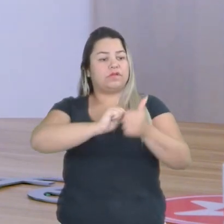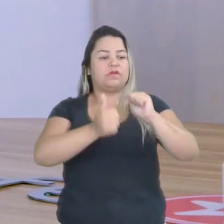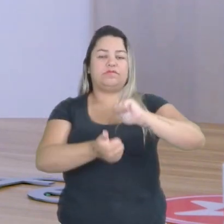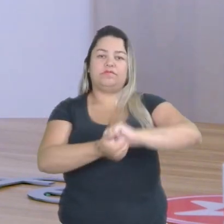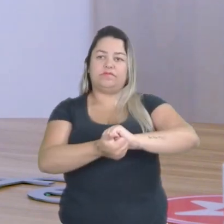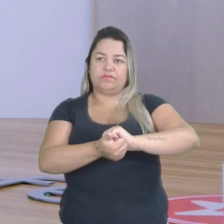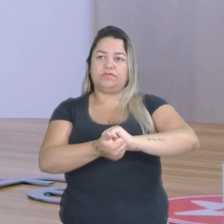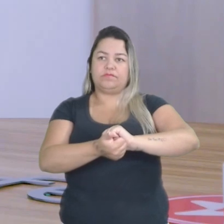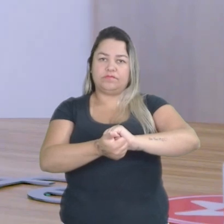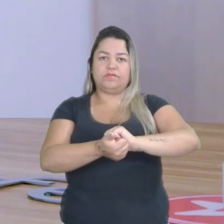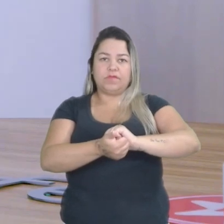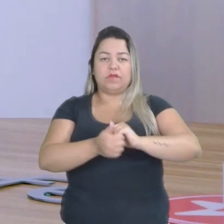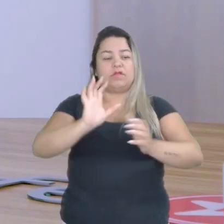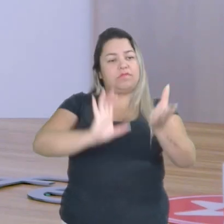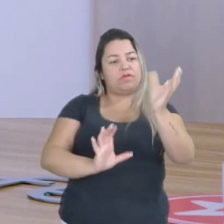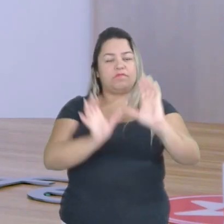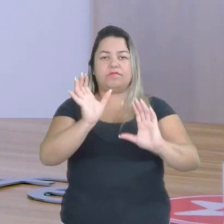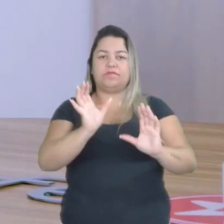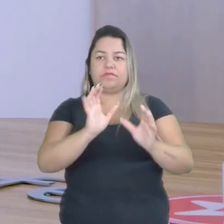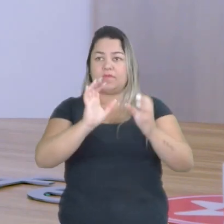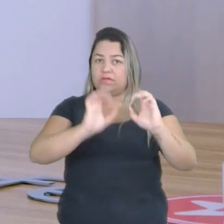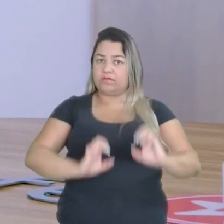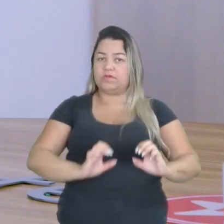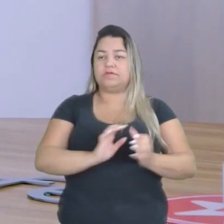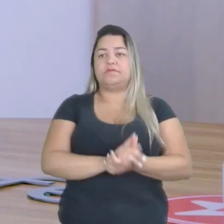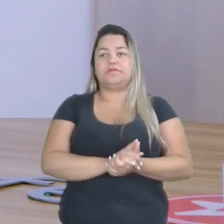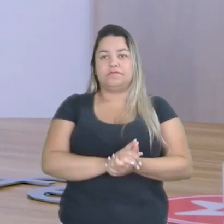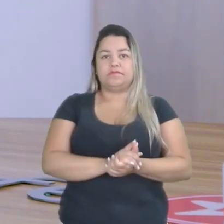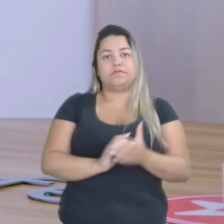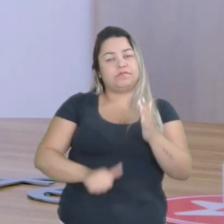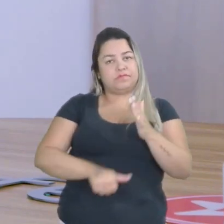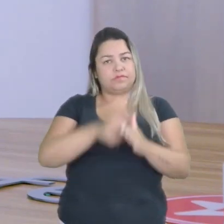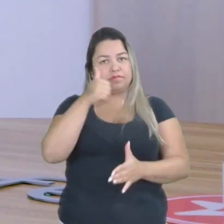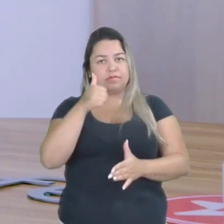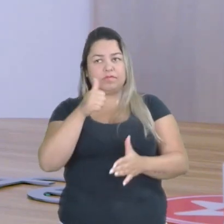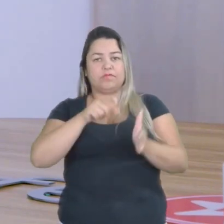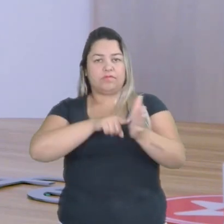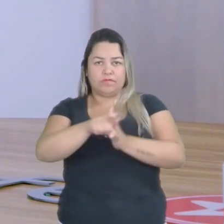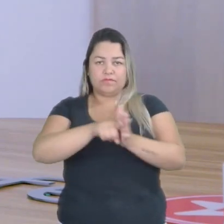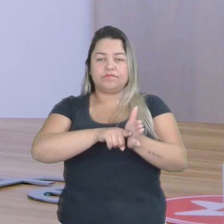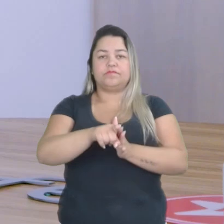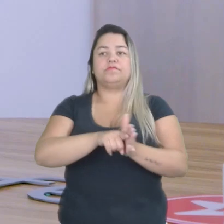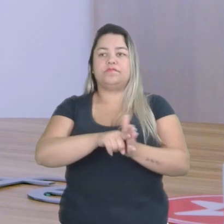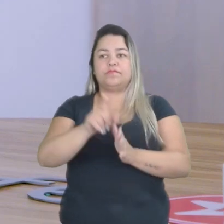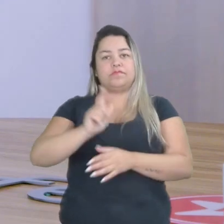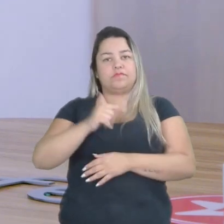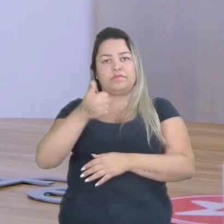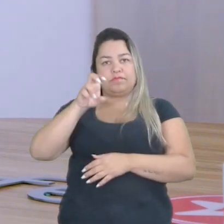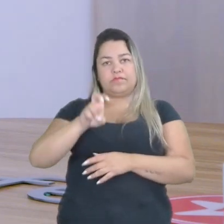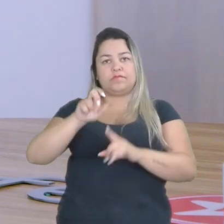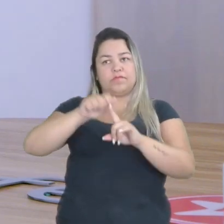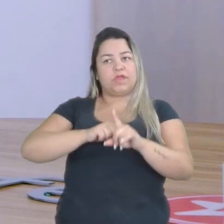se adaptar às mudanças climáticas de uma forma mais estrutural. Então, essa primeira fase de consultas vai agora até o